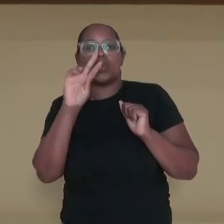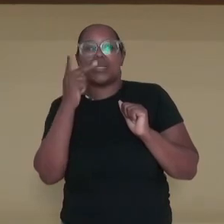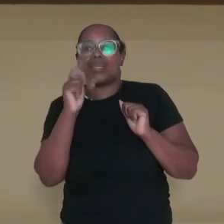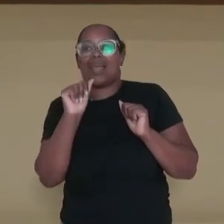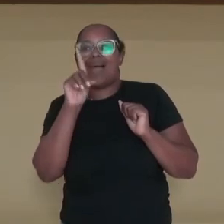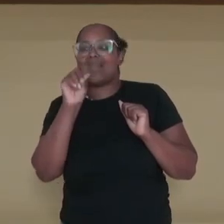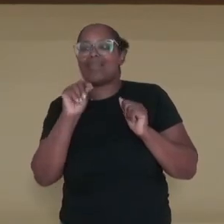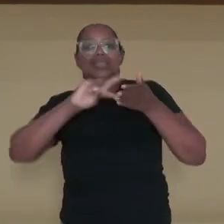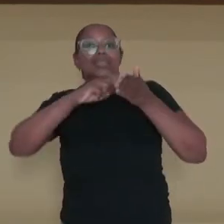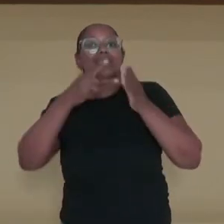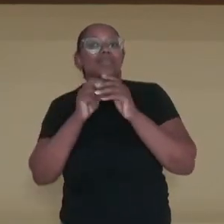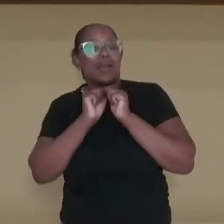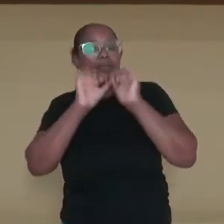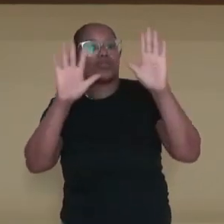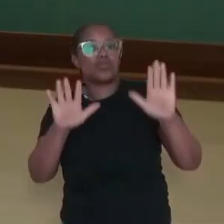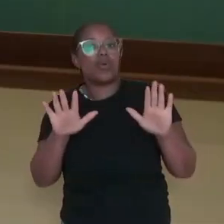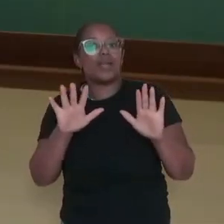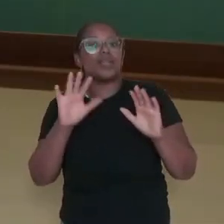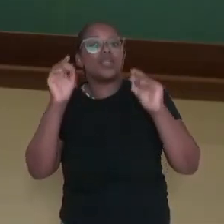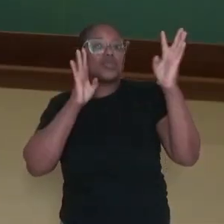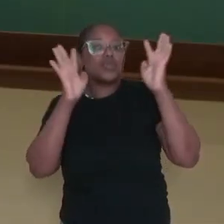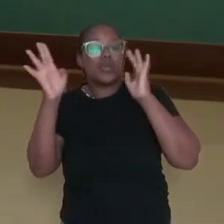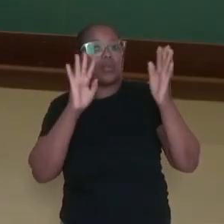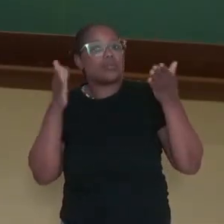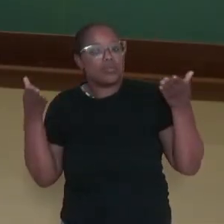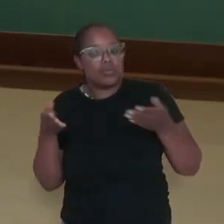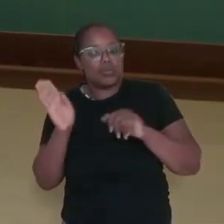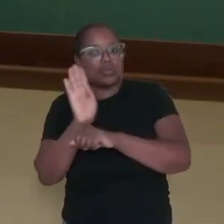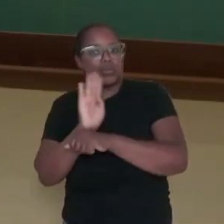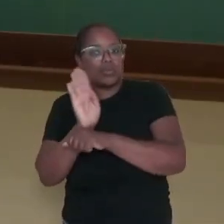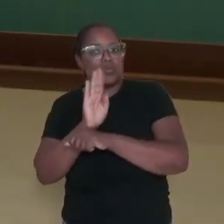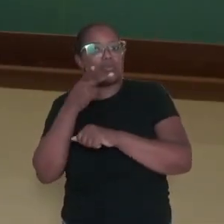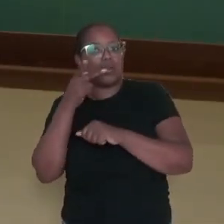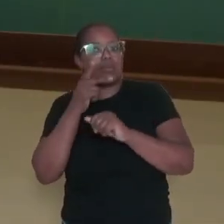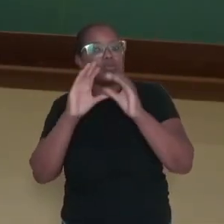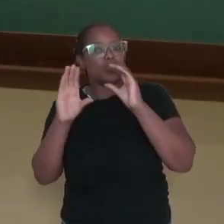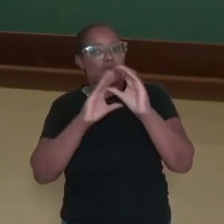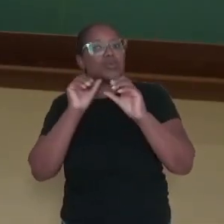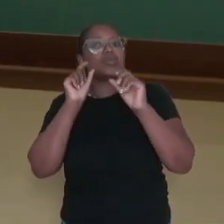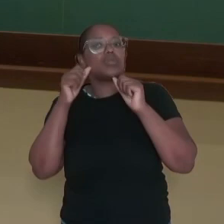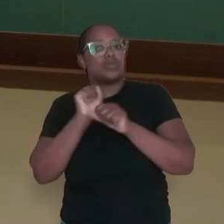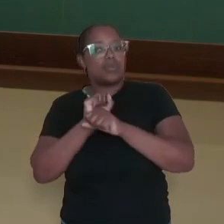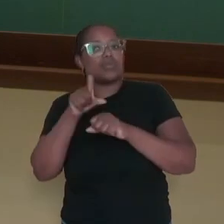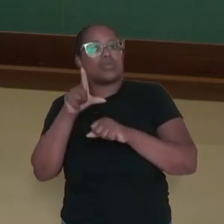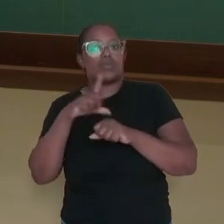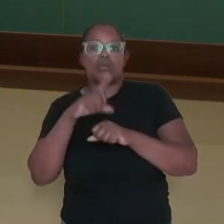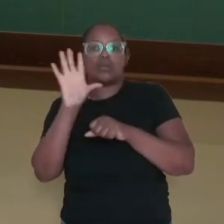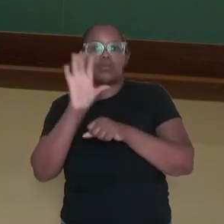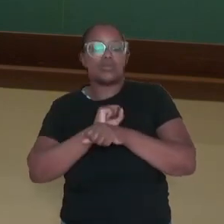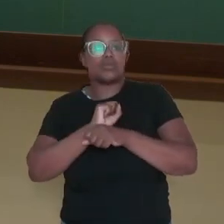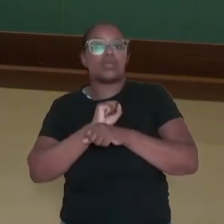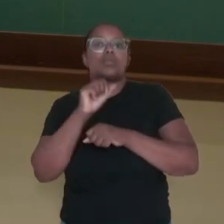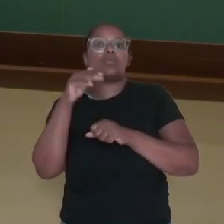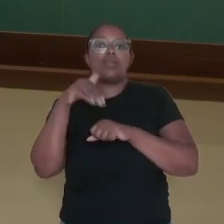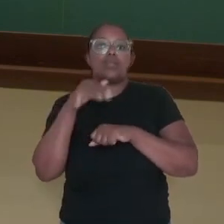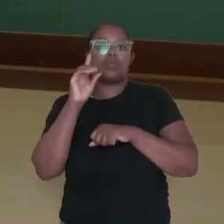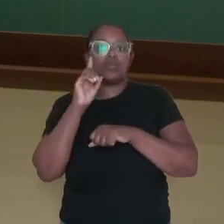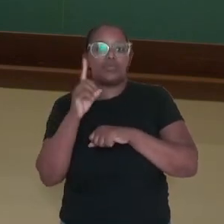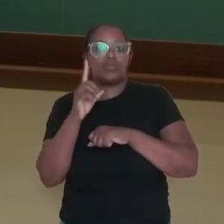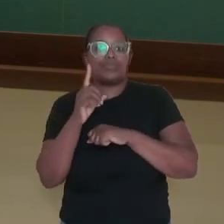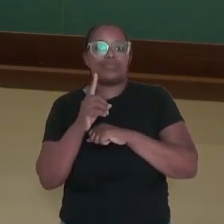abençoada e sonhada ao mesmo tempo. Nesse vídeo falamos sobre um conto, espero que vocês tenham gostado e até breve!